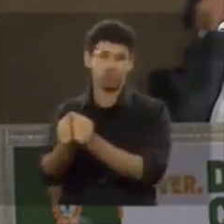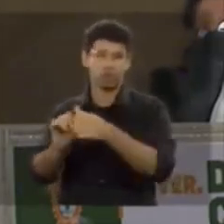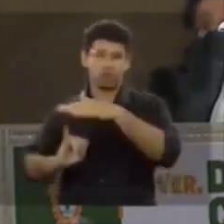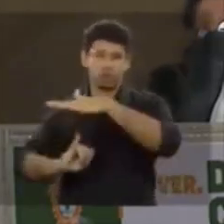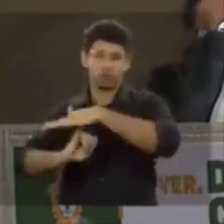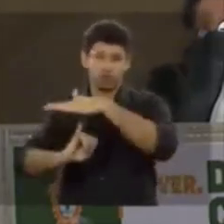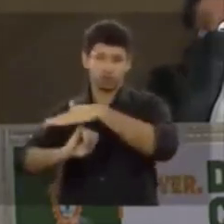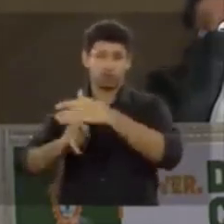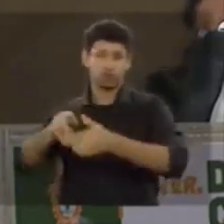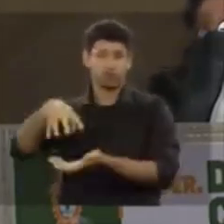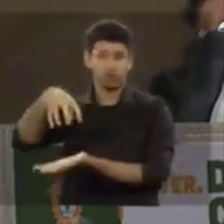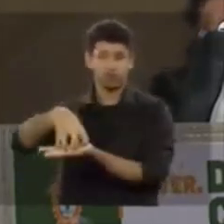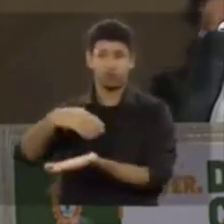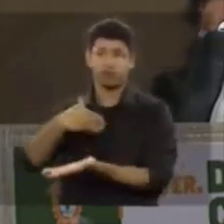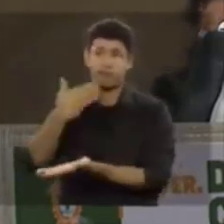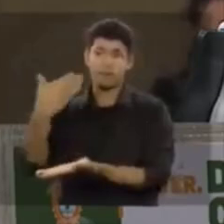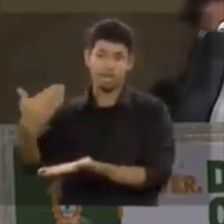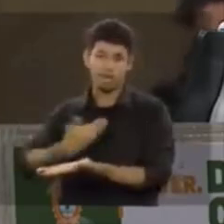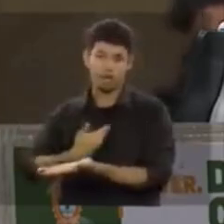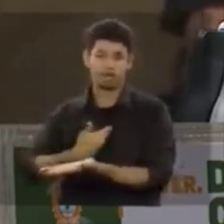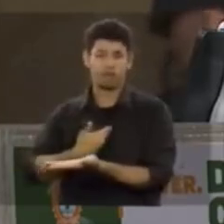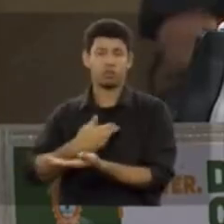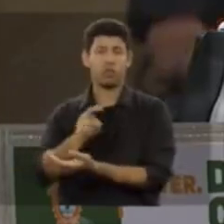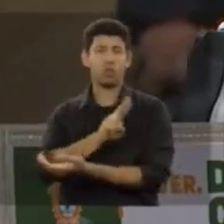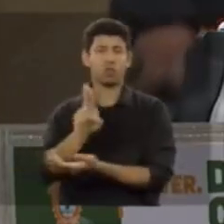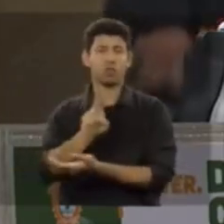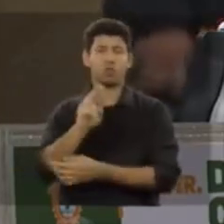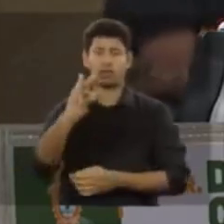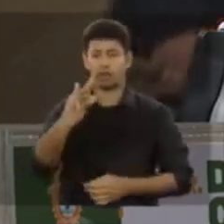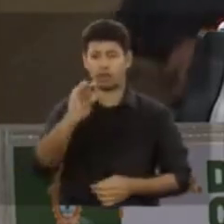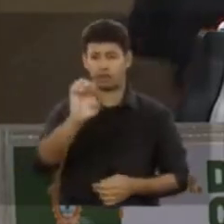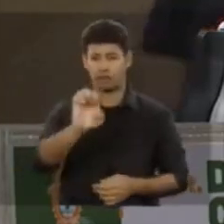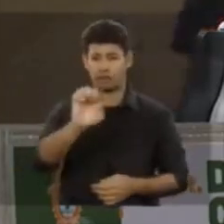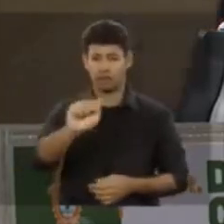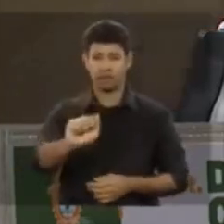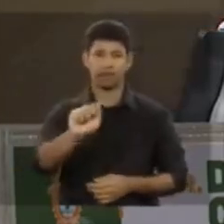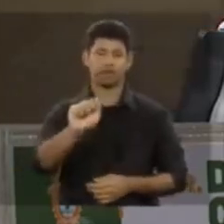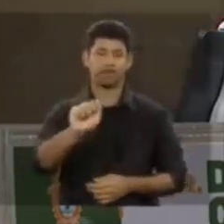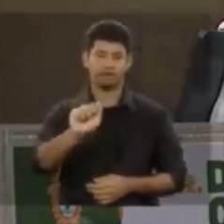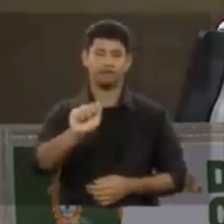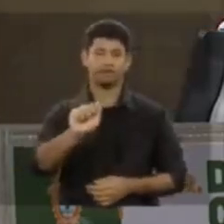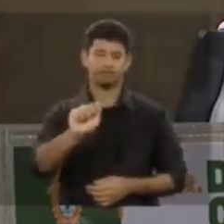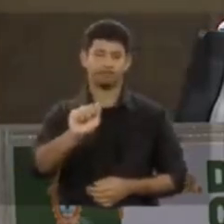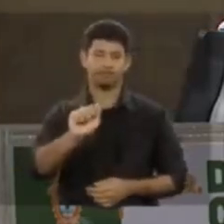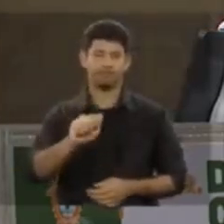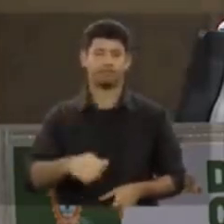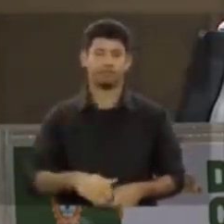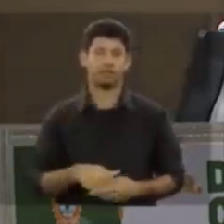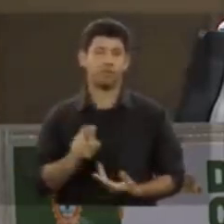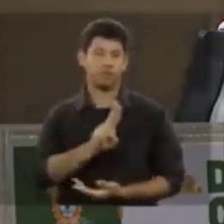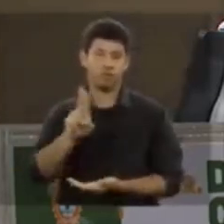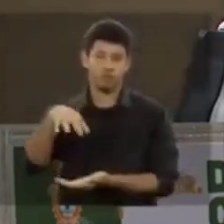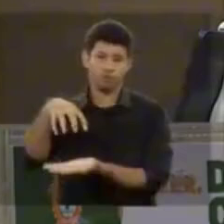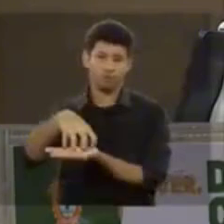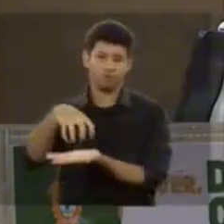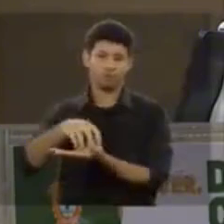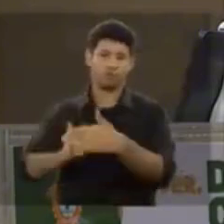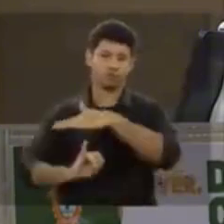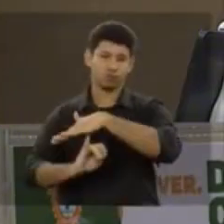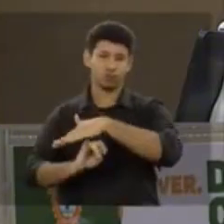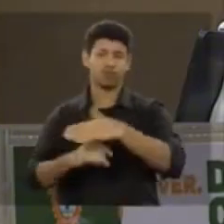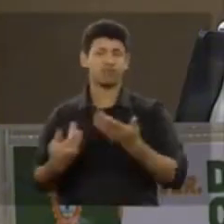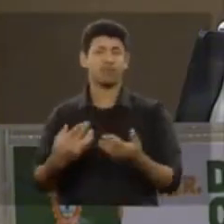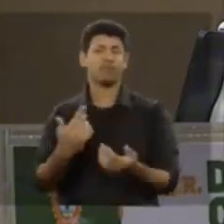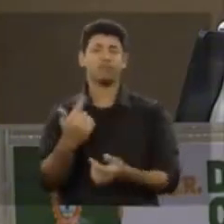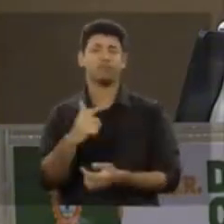pedindo ajuda é a teia é transtorno do aspecto autista e eles não